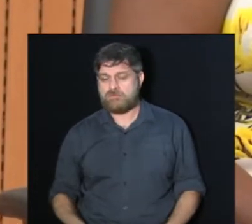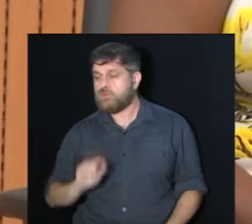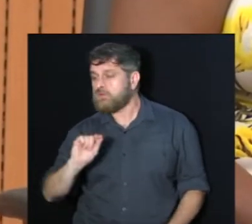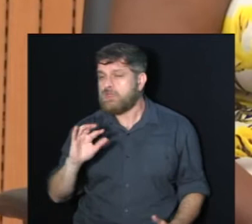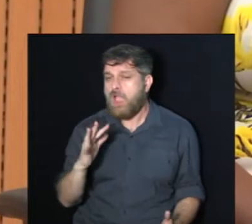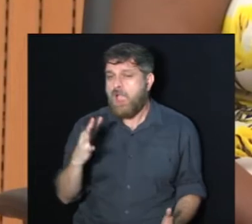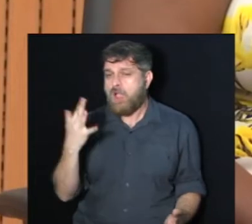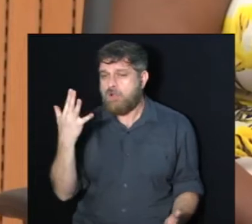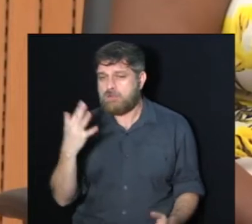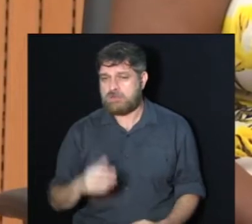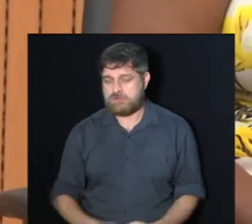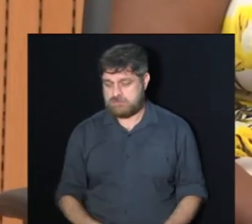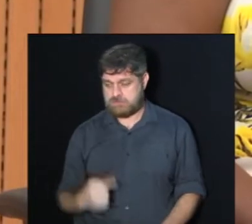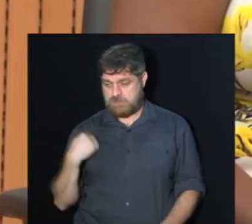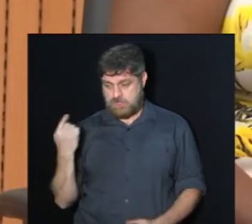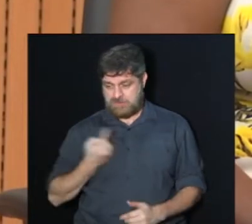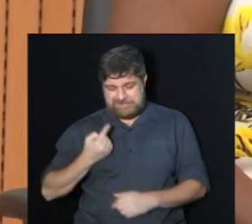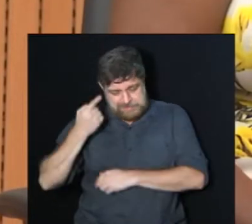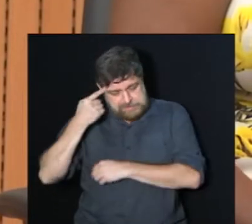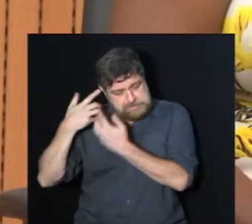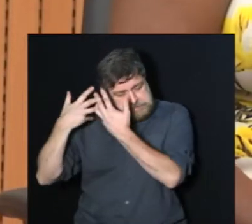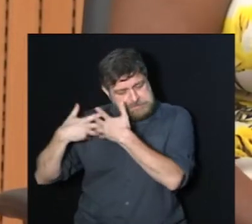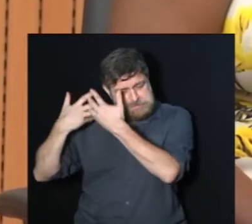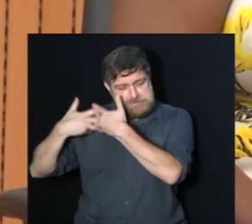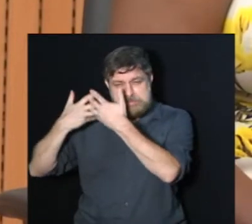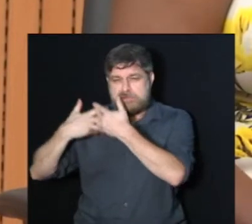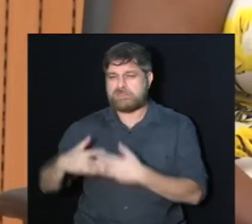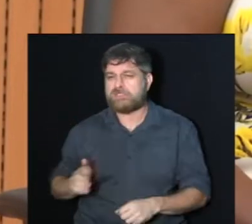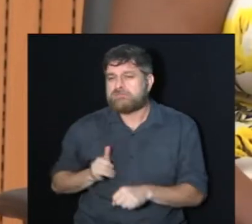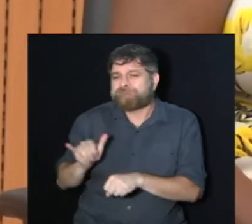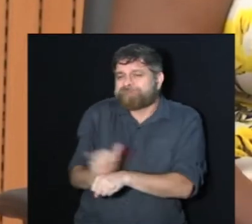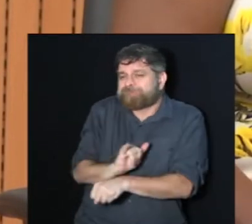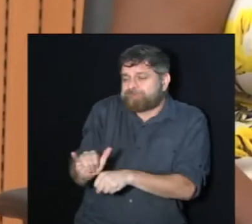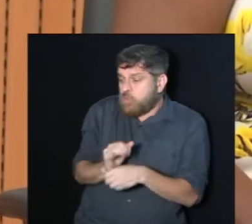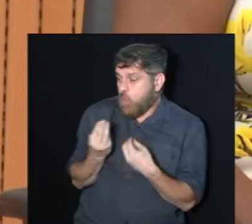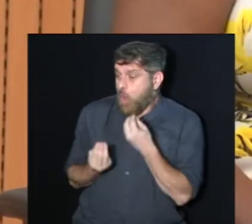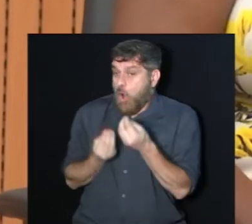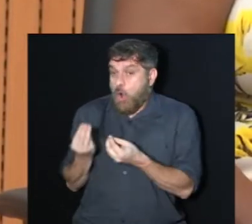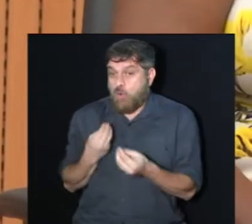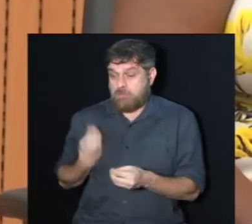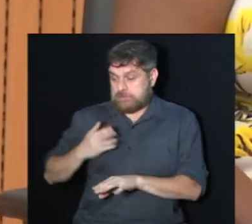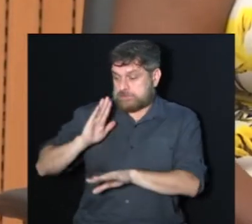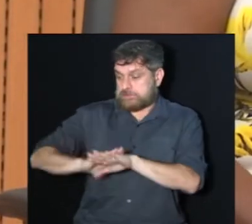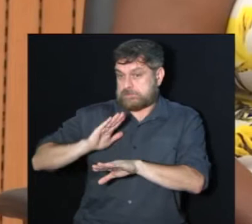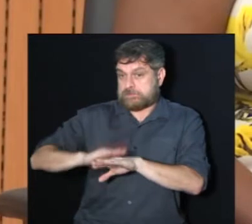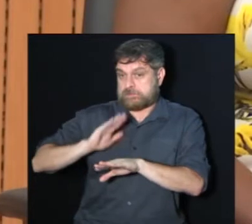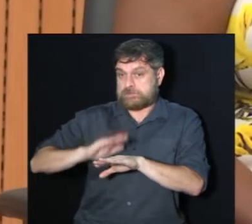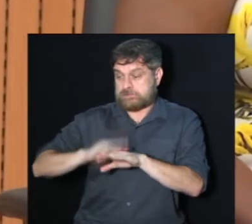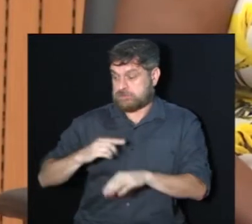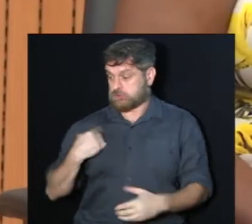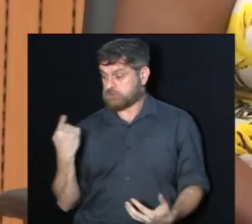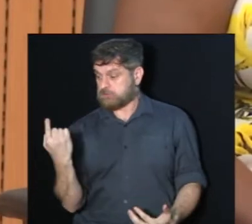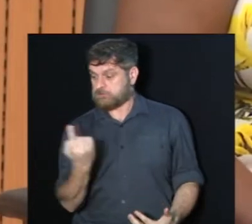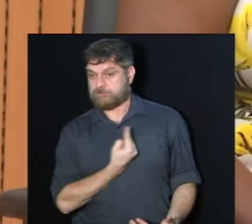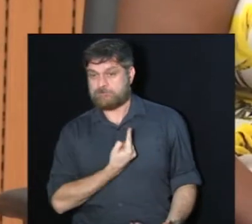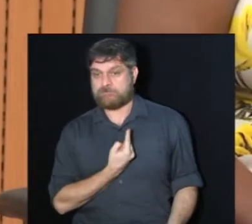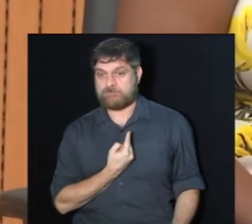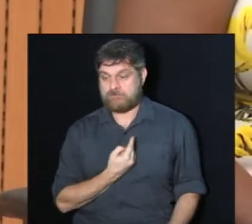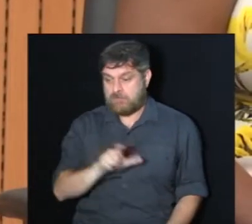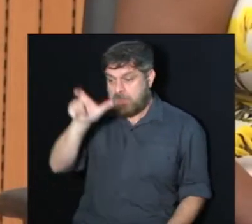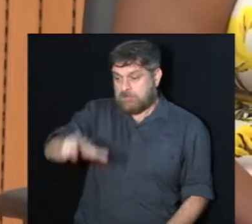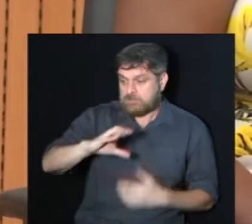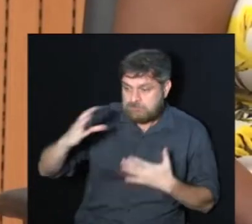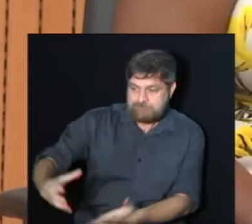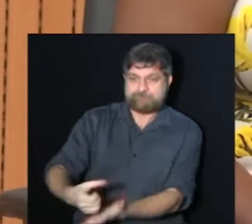partir daí, nós vamos começar a pensar que estratégia nós vamos fazer para acudir o nosso